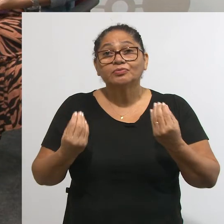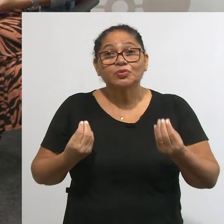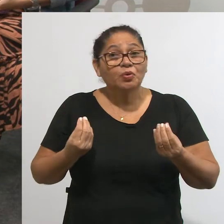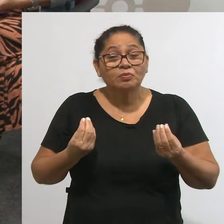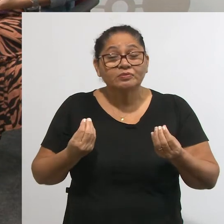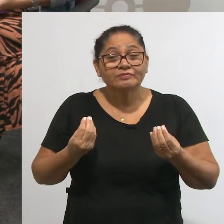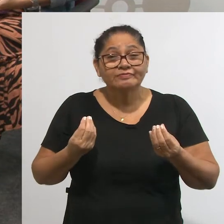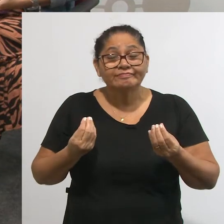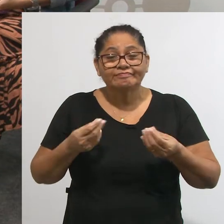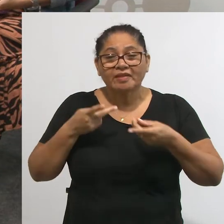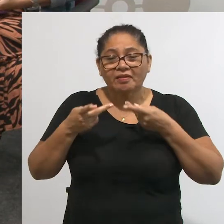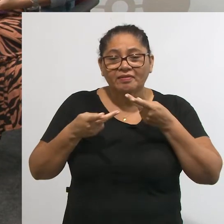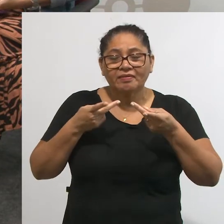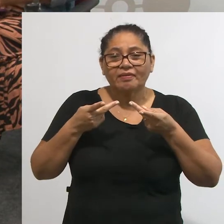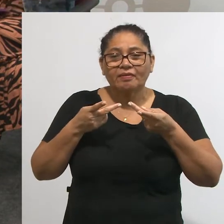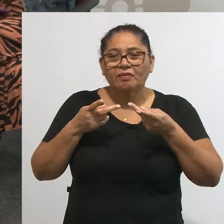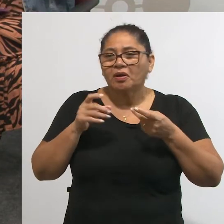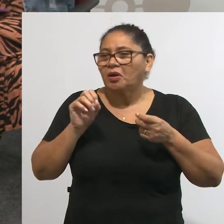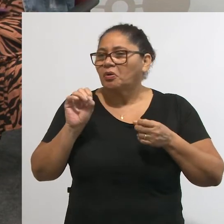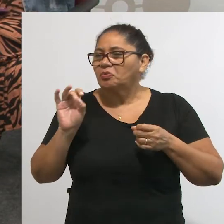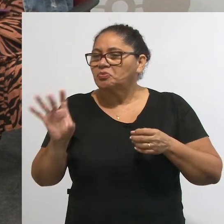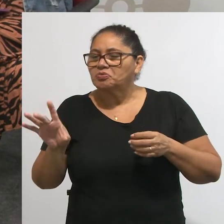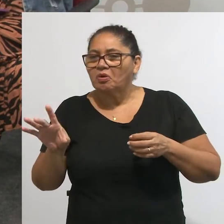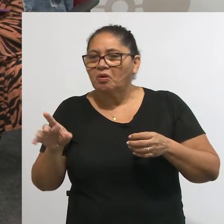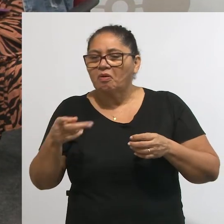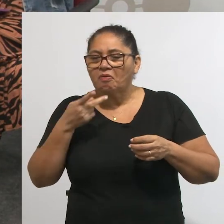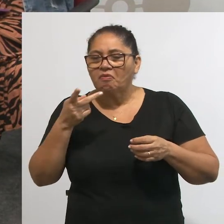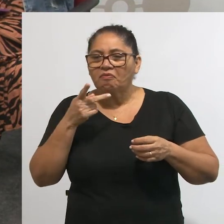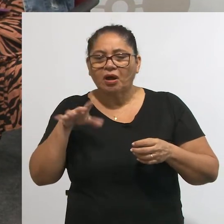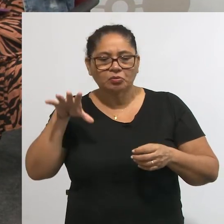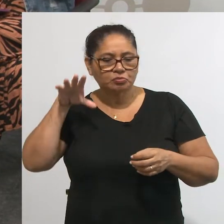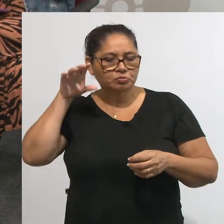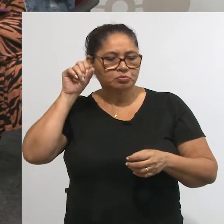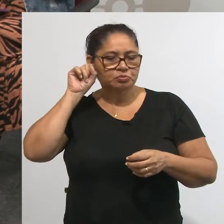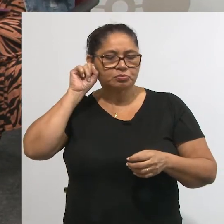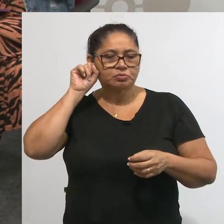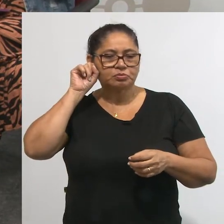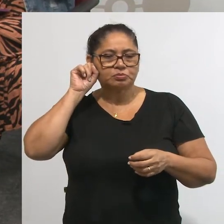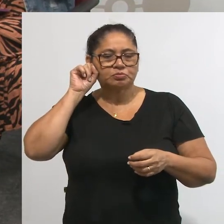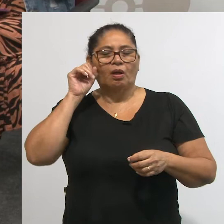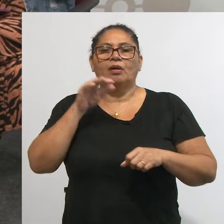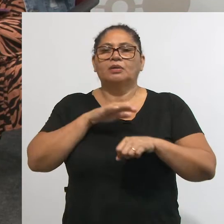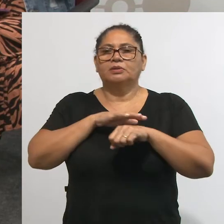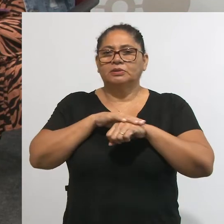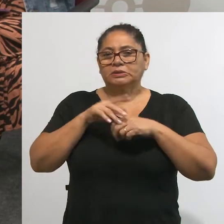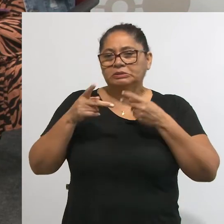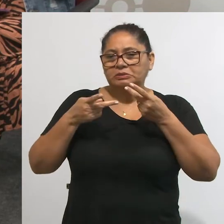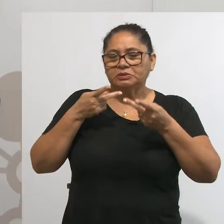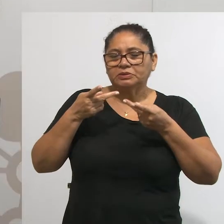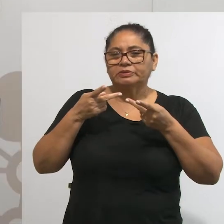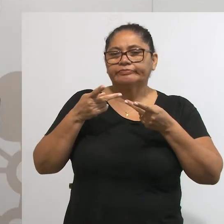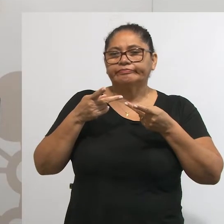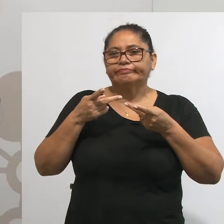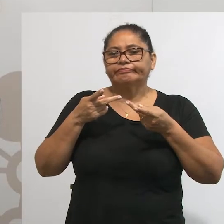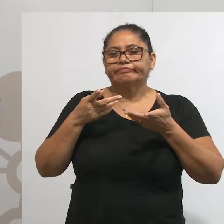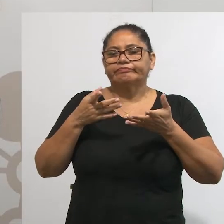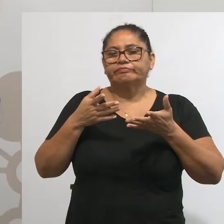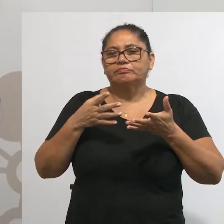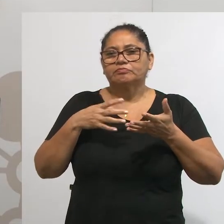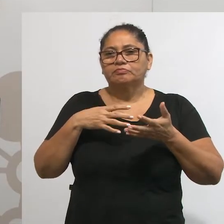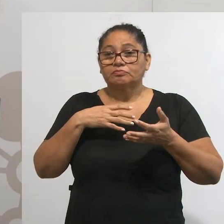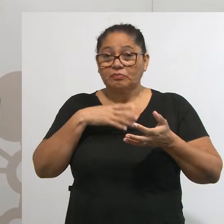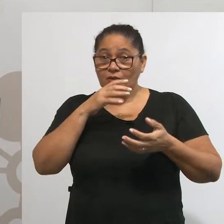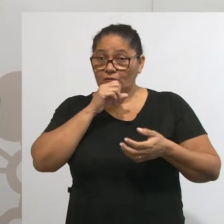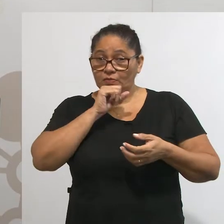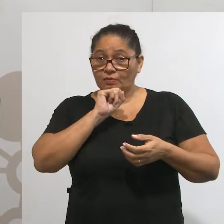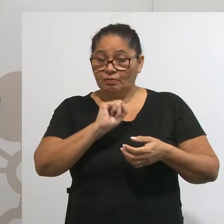quando a gente fala em diálogo, não é só um fala, o outro escuta. O diálogo, eu acredito que no sentido